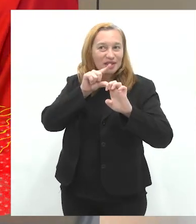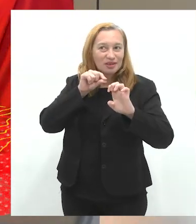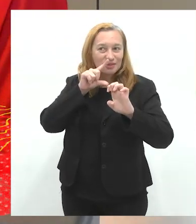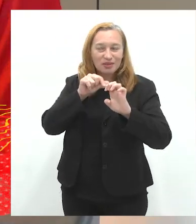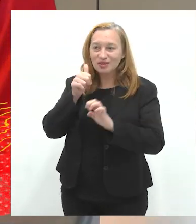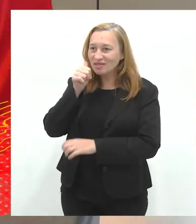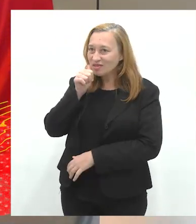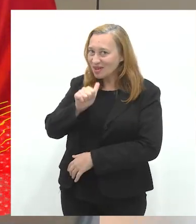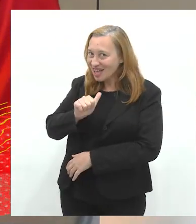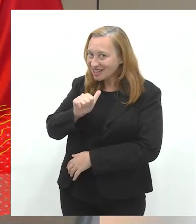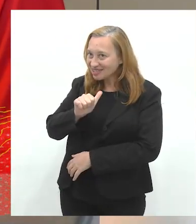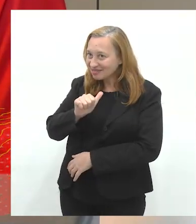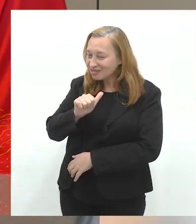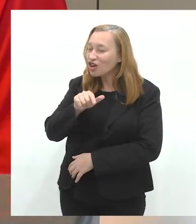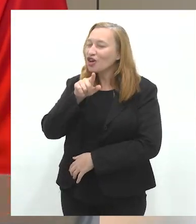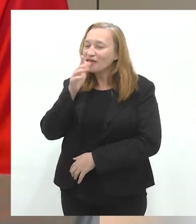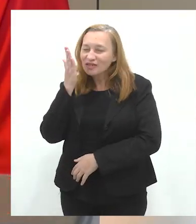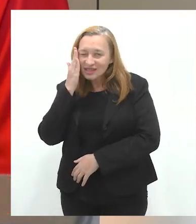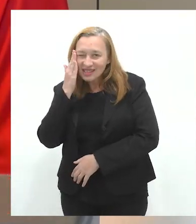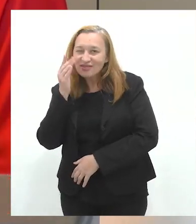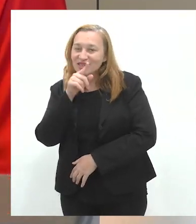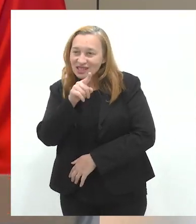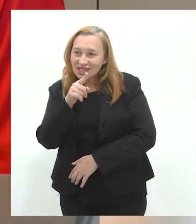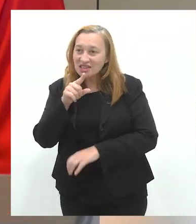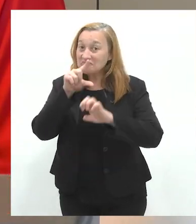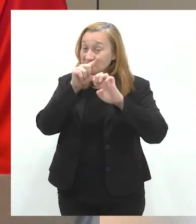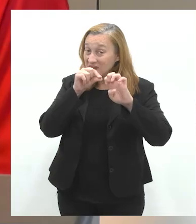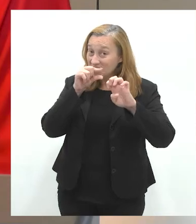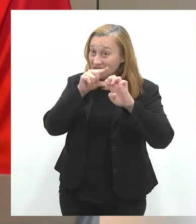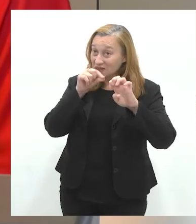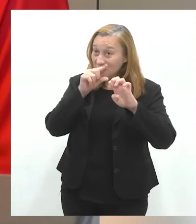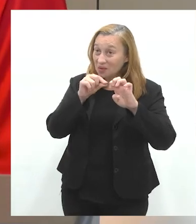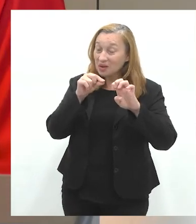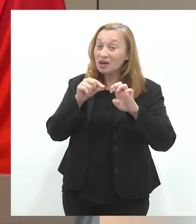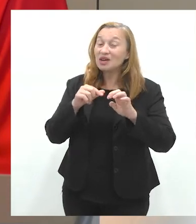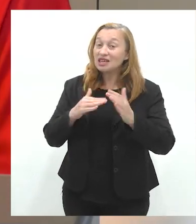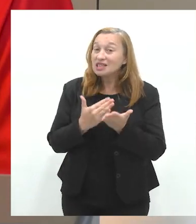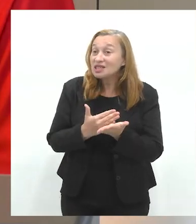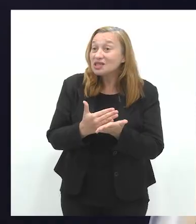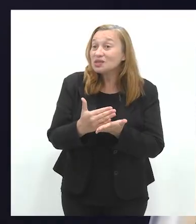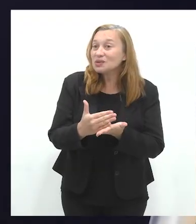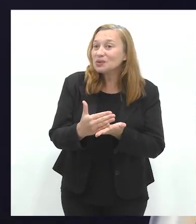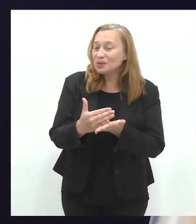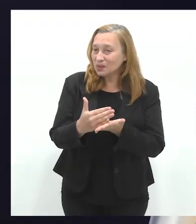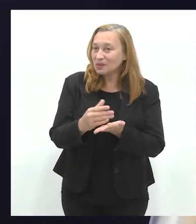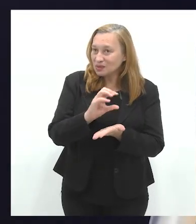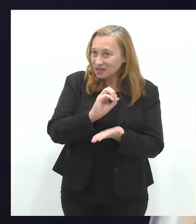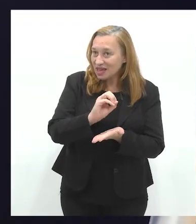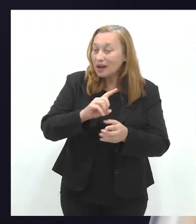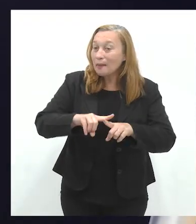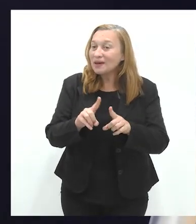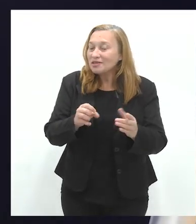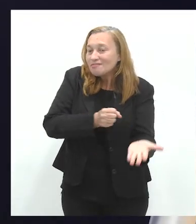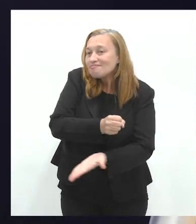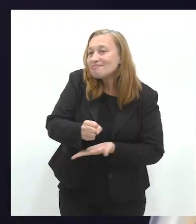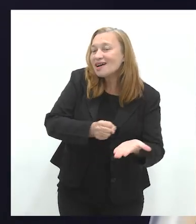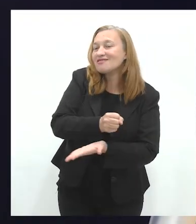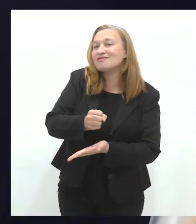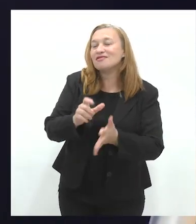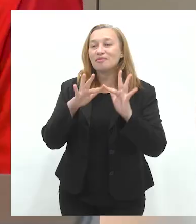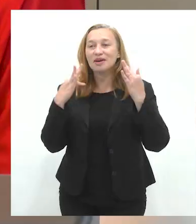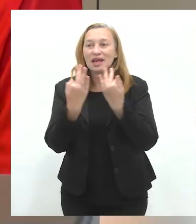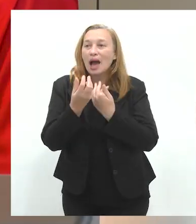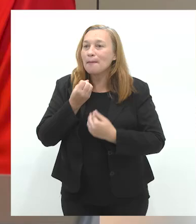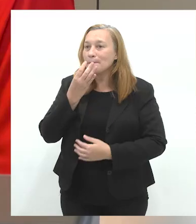empreendedorismo feminino, né? Eu sei que você é uma grande empreendedora, começou do zero, apesar de ter uma base familiar muito boa, né?